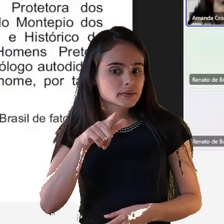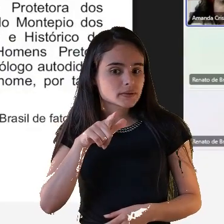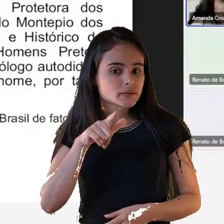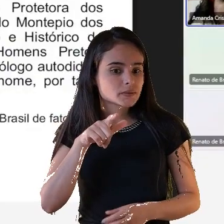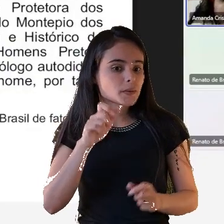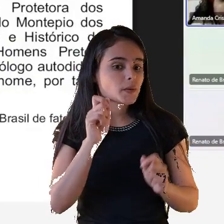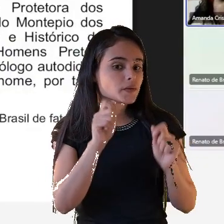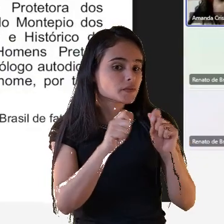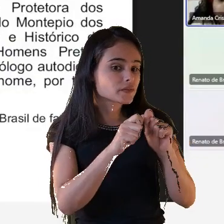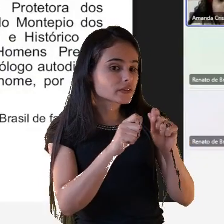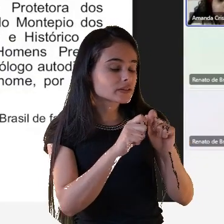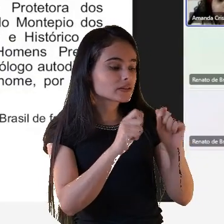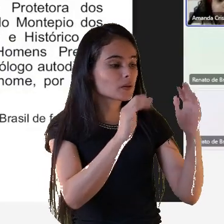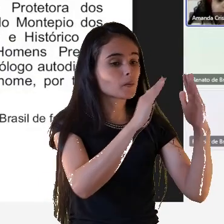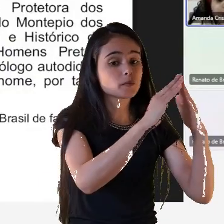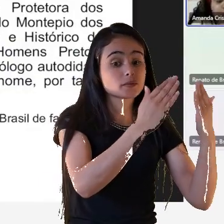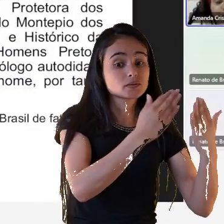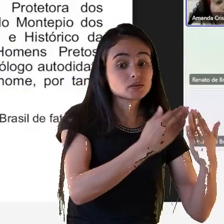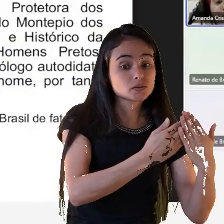Artes,